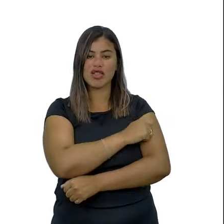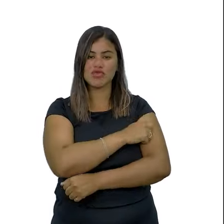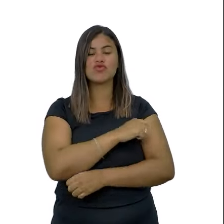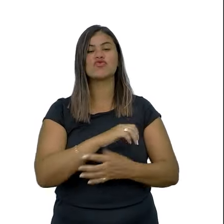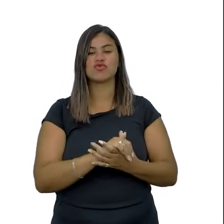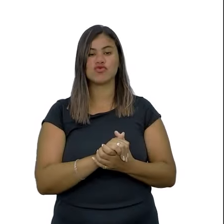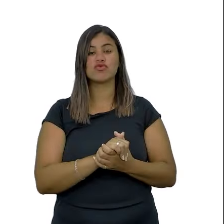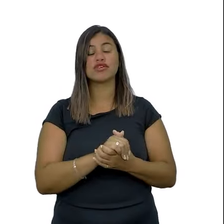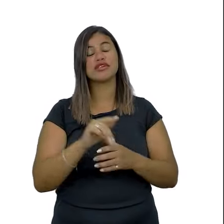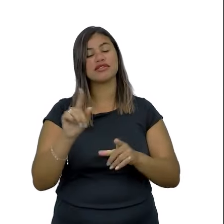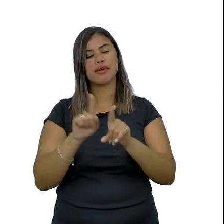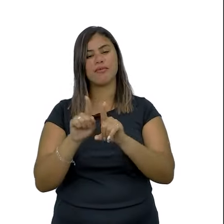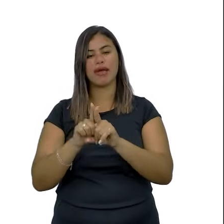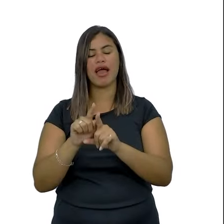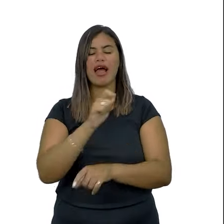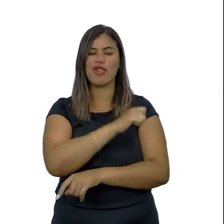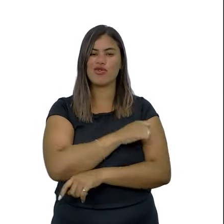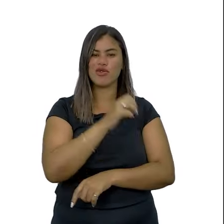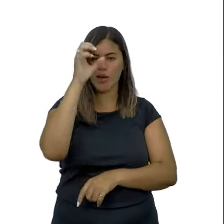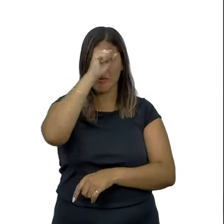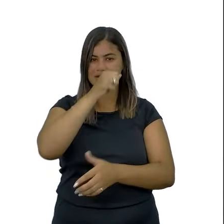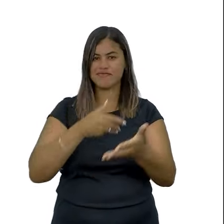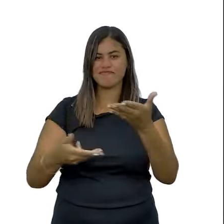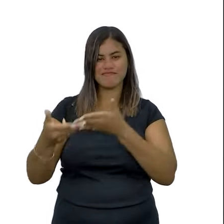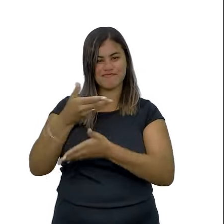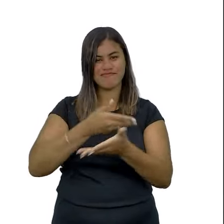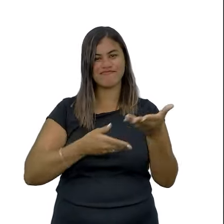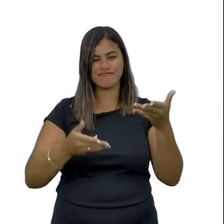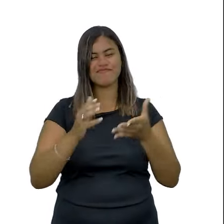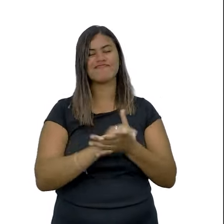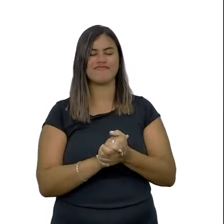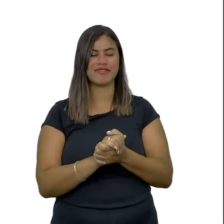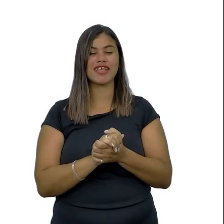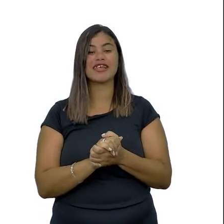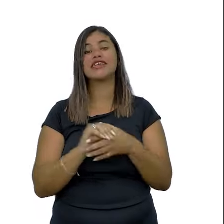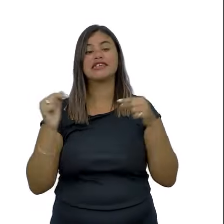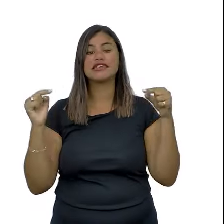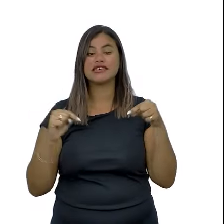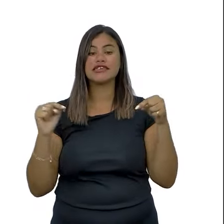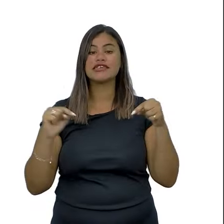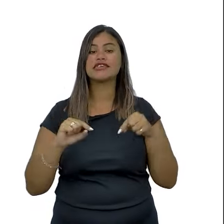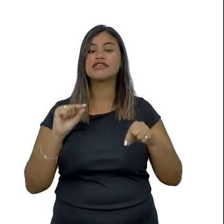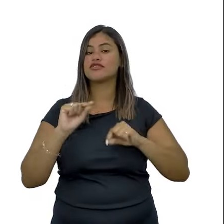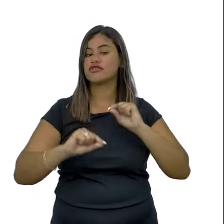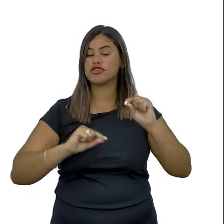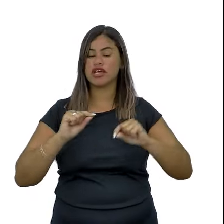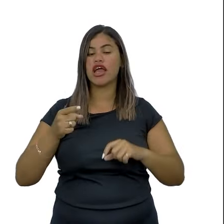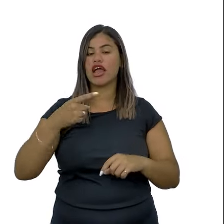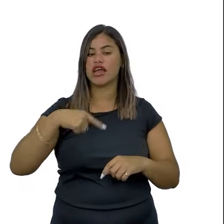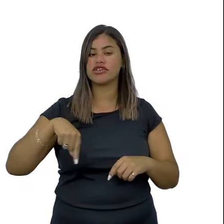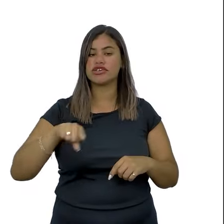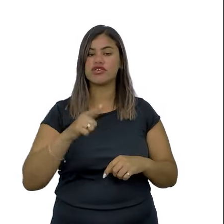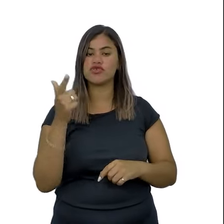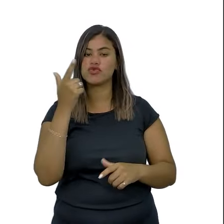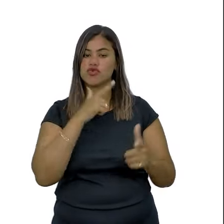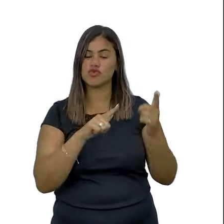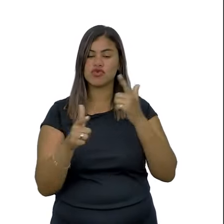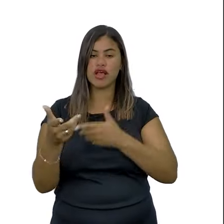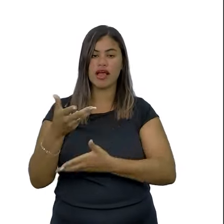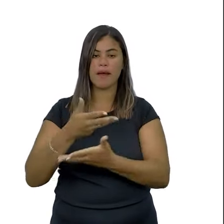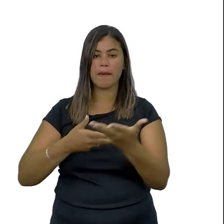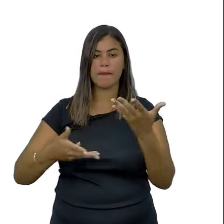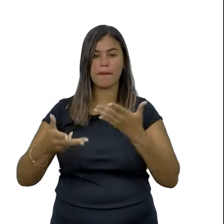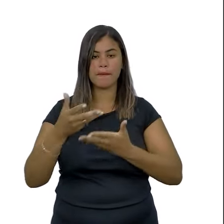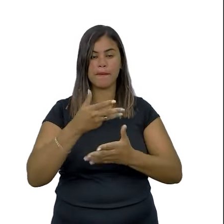estudantes aprendam com vocês. E, especialmente, que aqui nesse espaço a gente possa